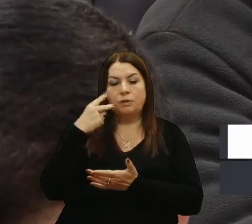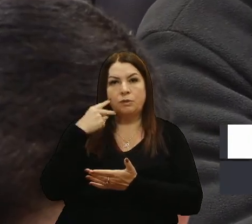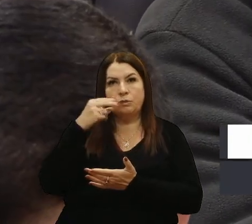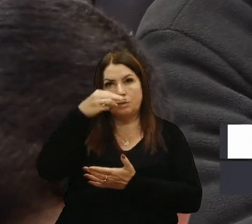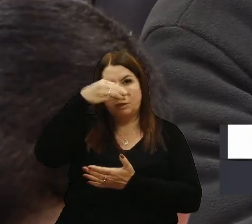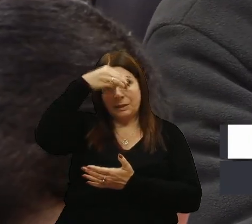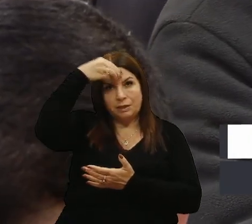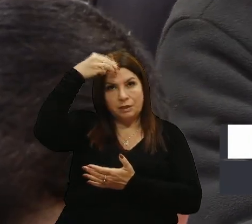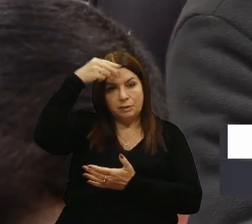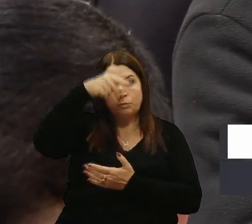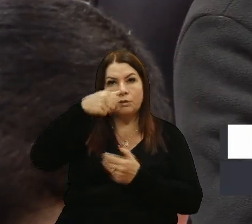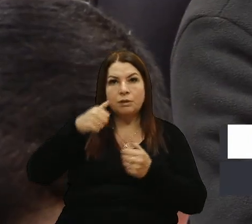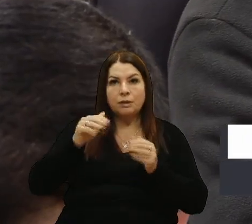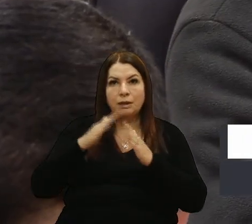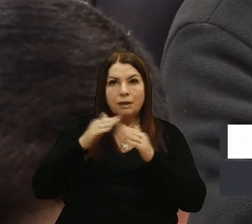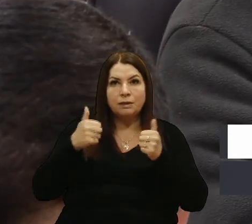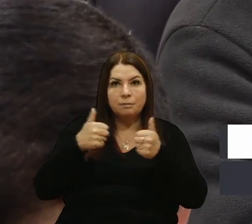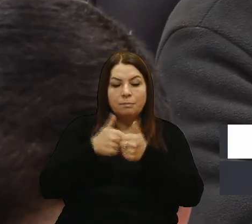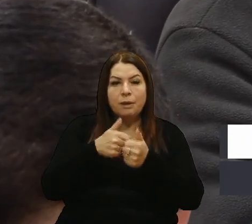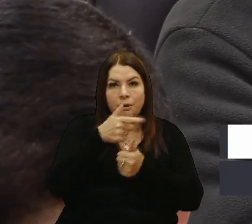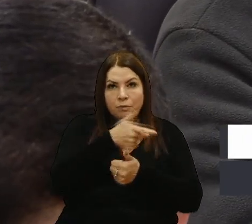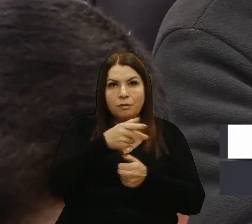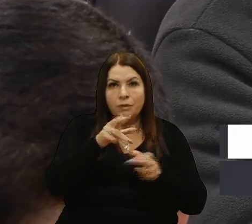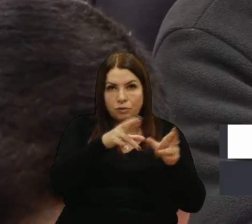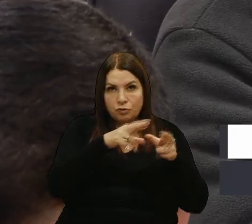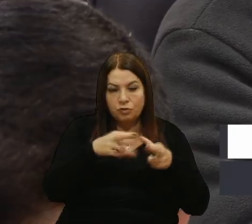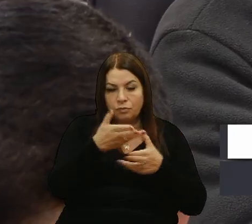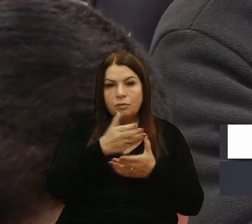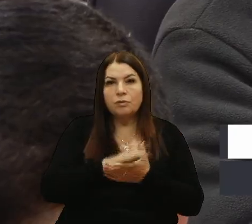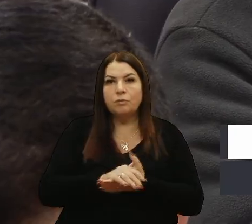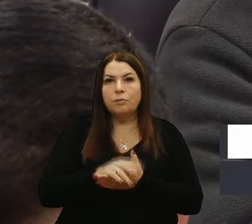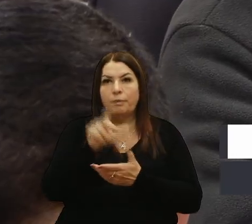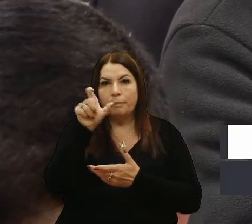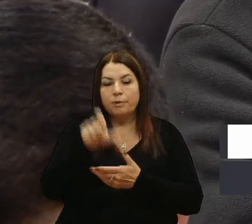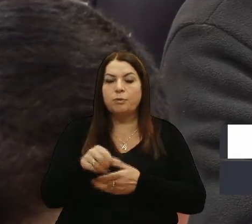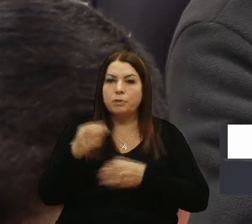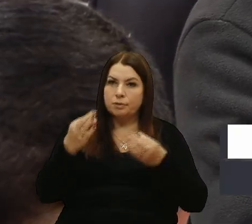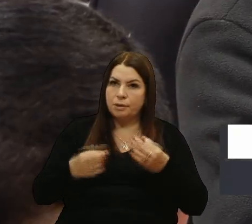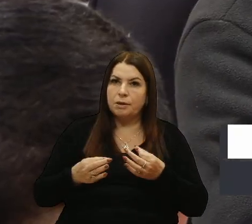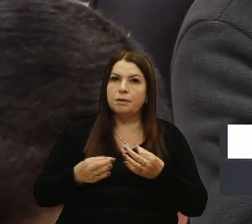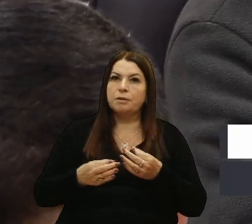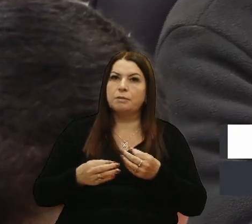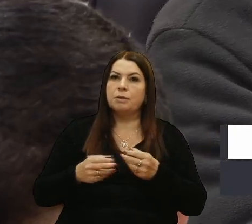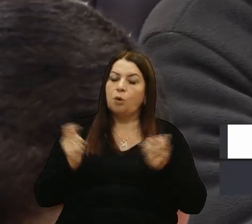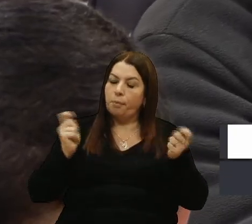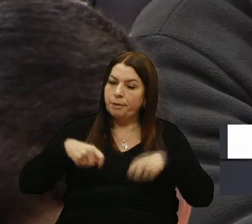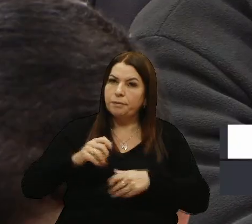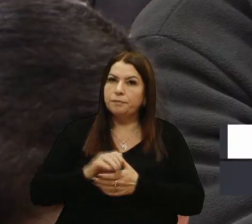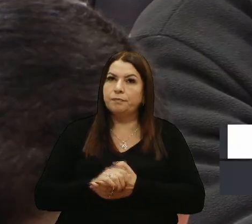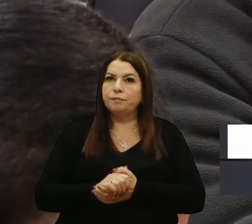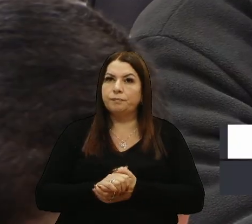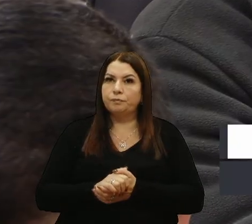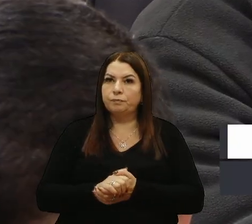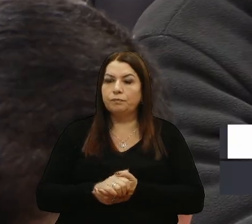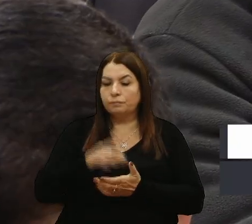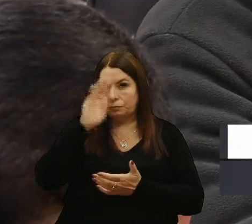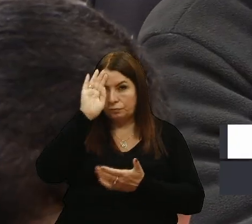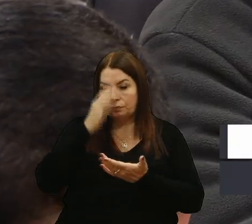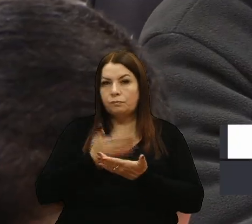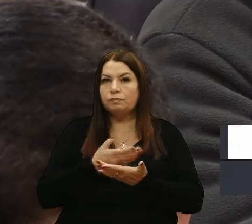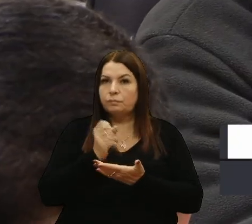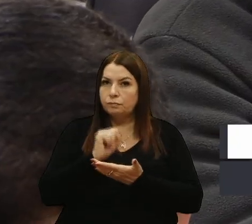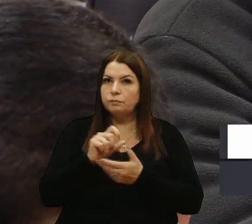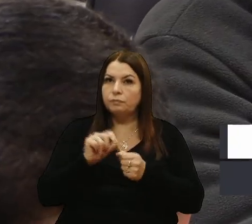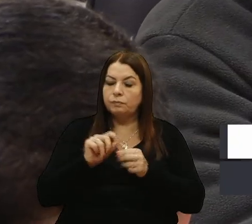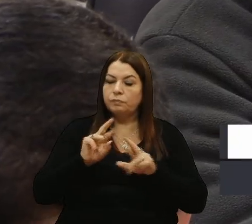qual reside próximo à Vila Sapo, uma pessoa muito eficiente, competente. Então, eu acredito que ele sim vai